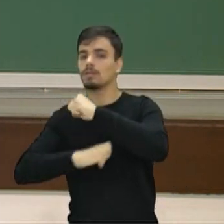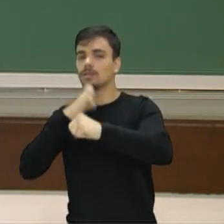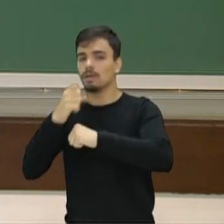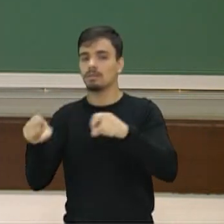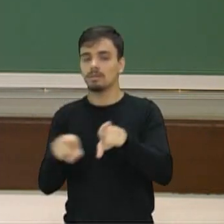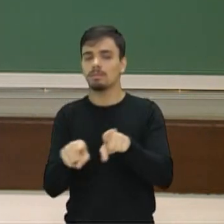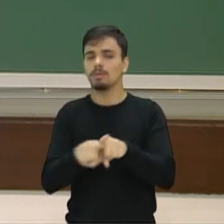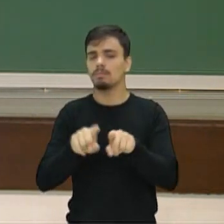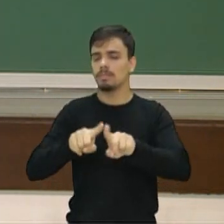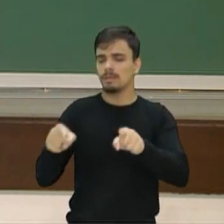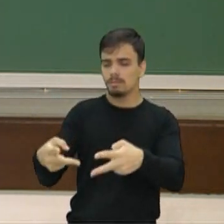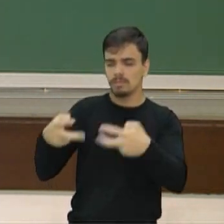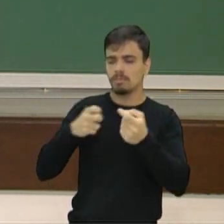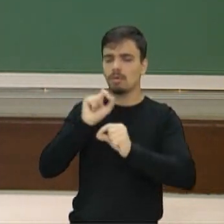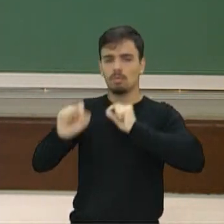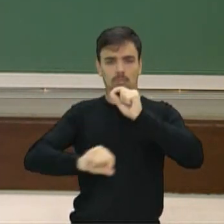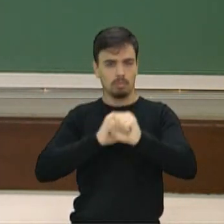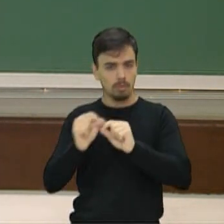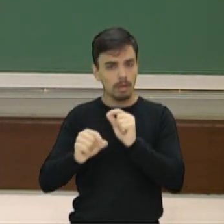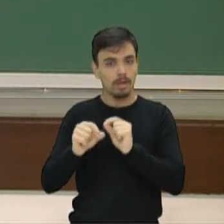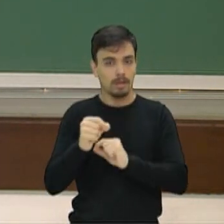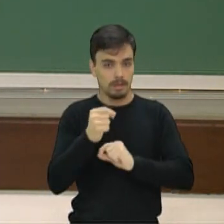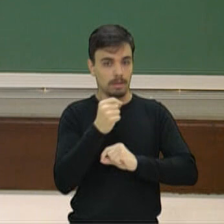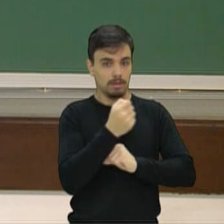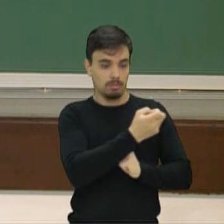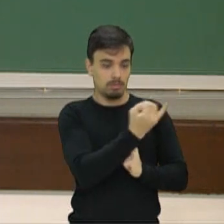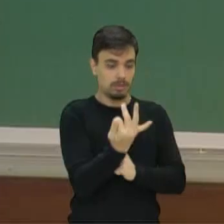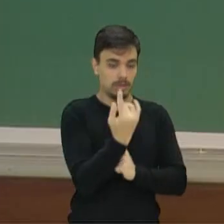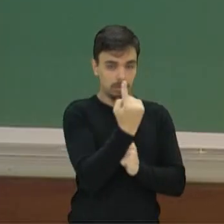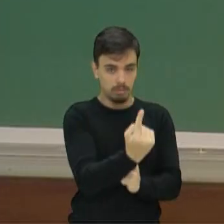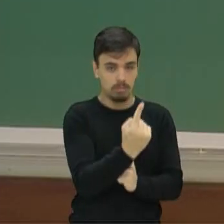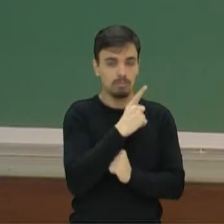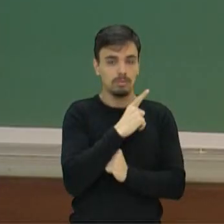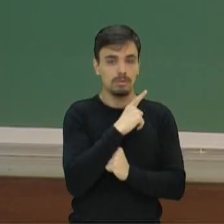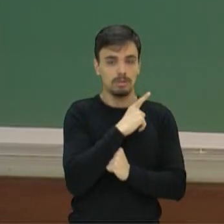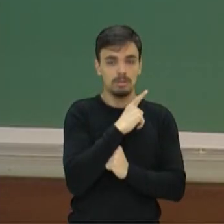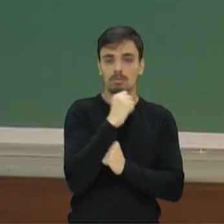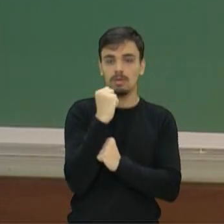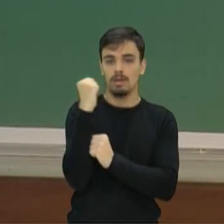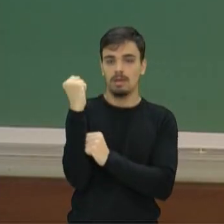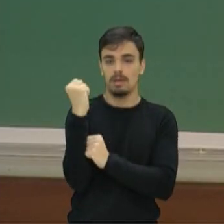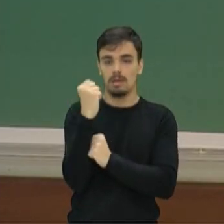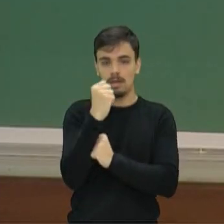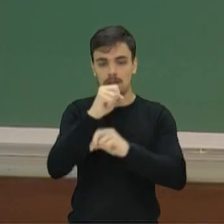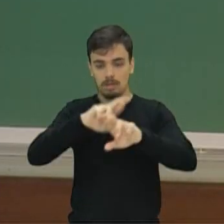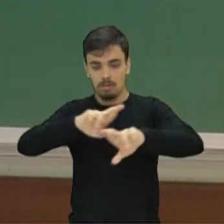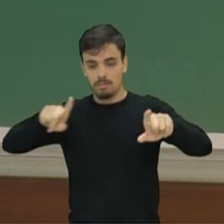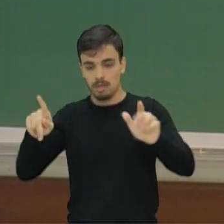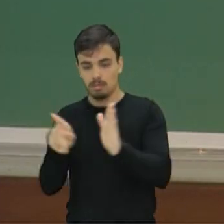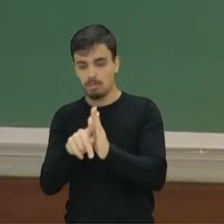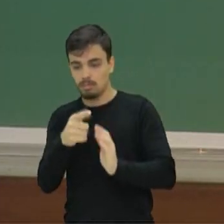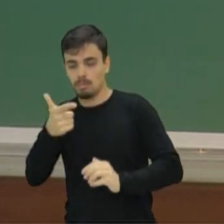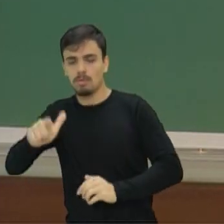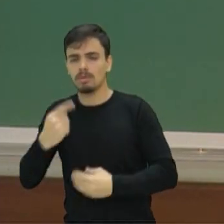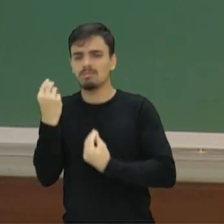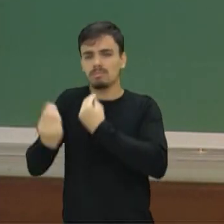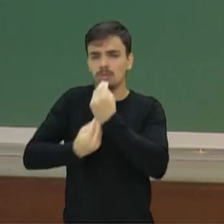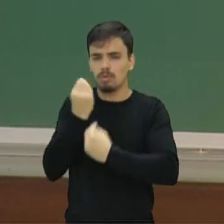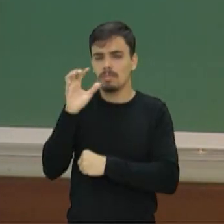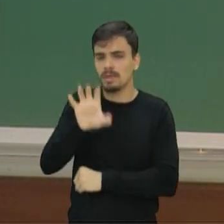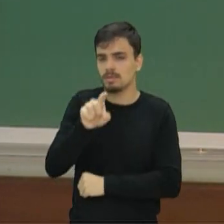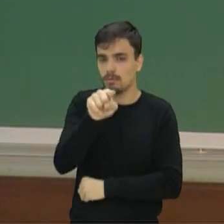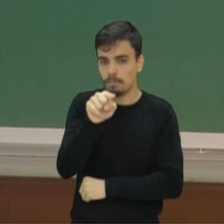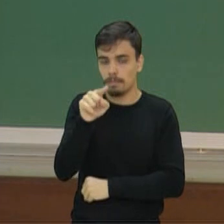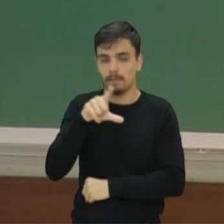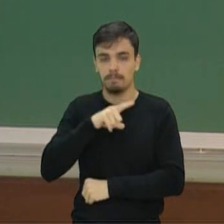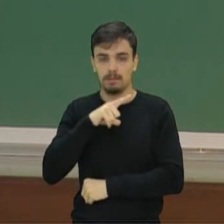reparou que a carga de um tinha uma natureza oposta à carga do outro. Como assim? Pensa assim, você